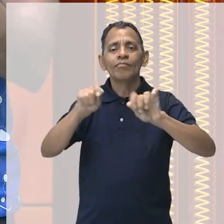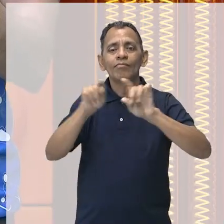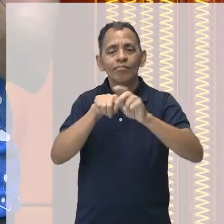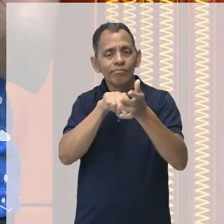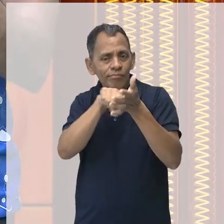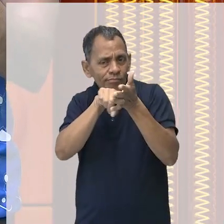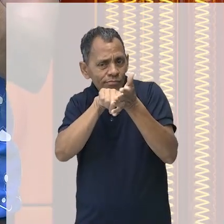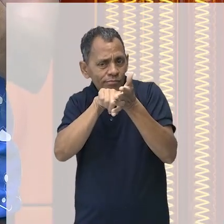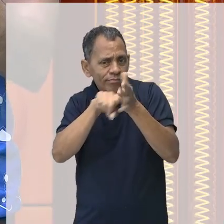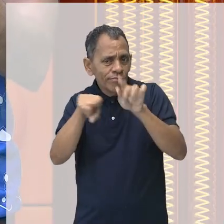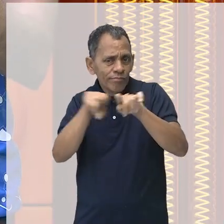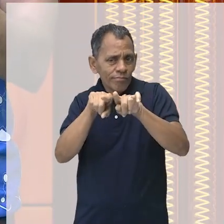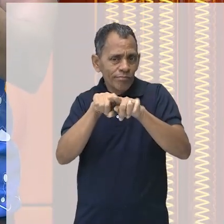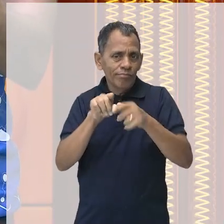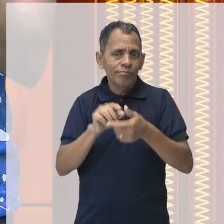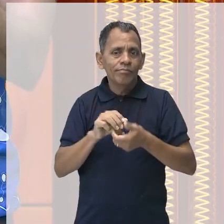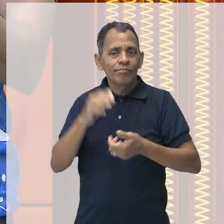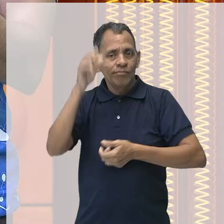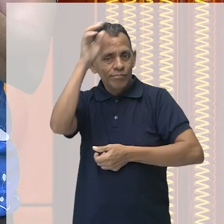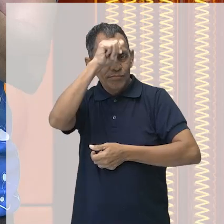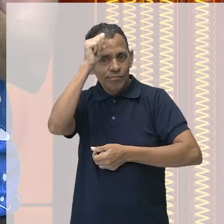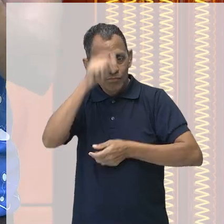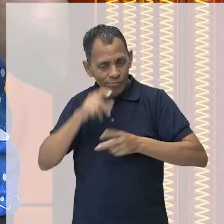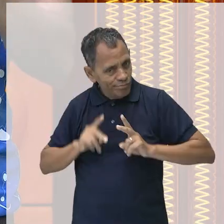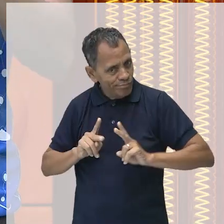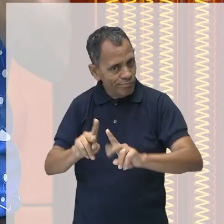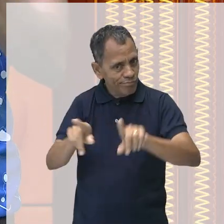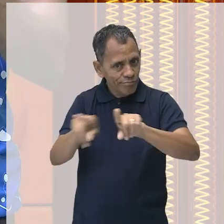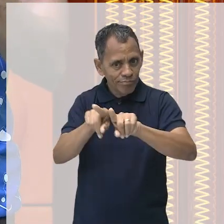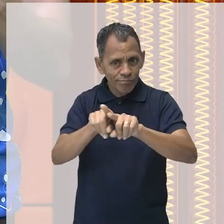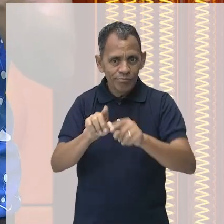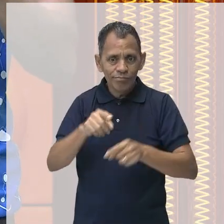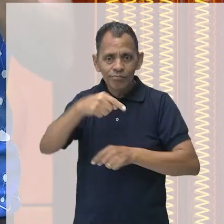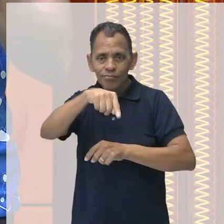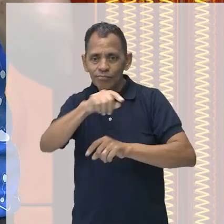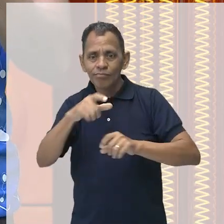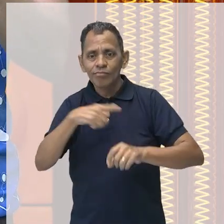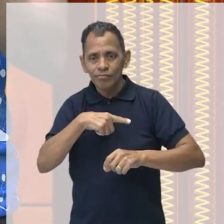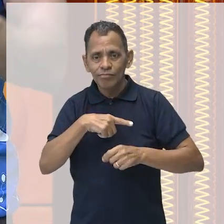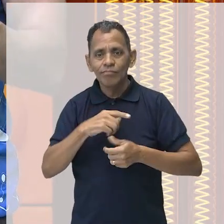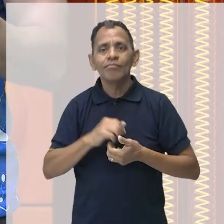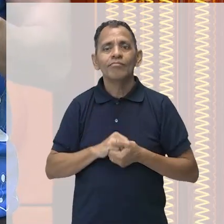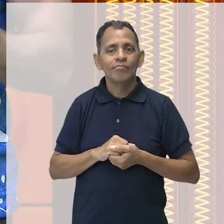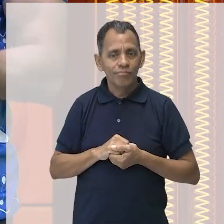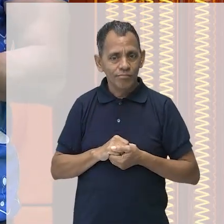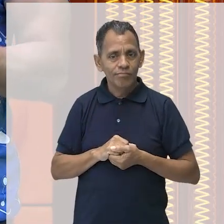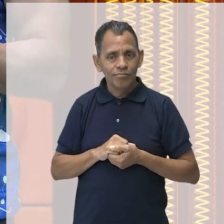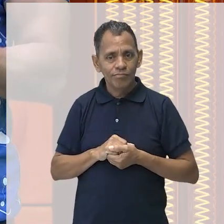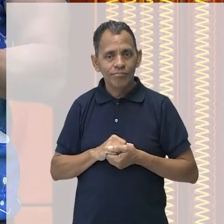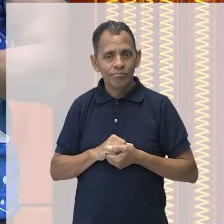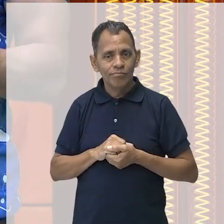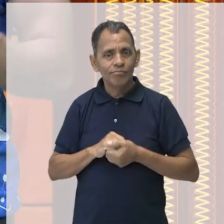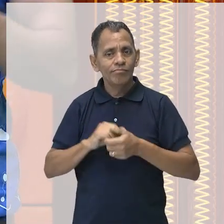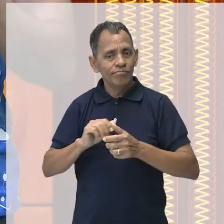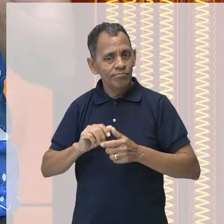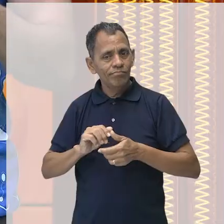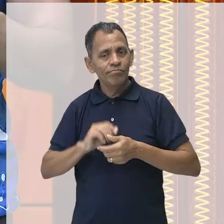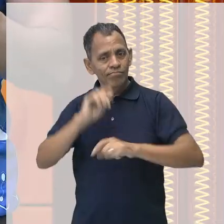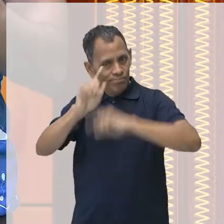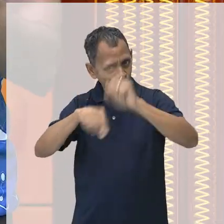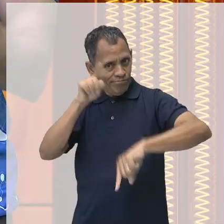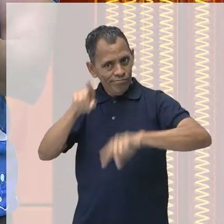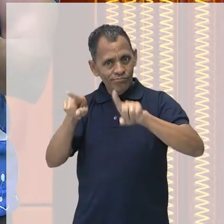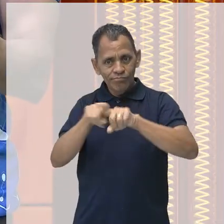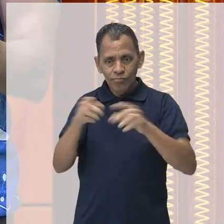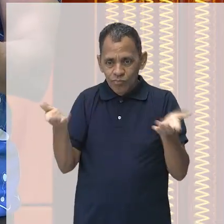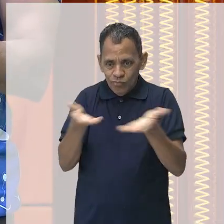pesquisa e aprendizagem contínua. Você tem que se manter bastante atualizado. E nesse mundo que a gente vive, onde todo dia